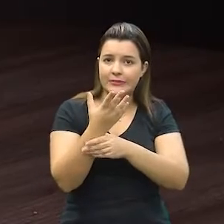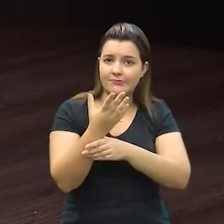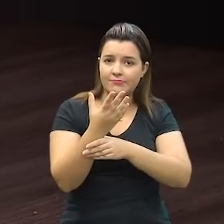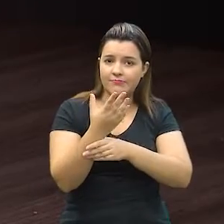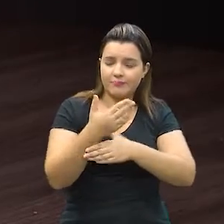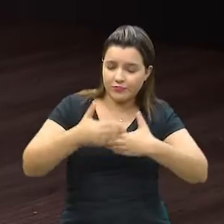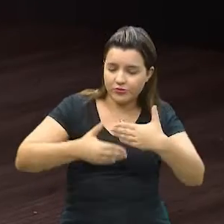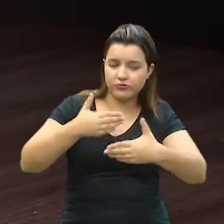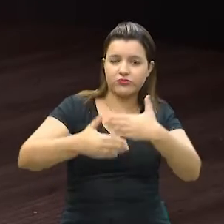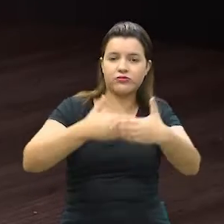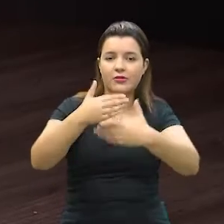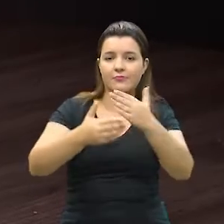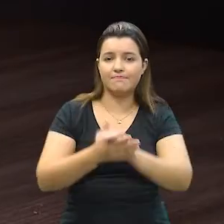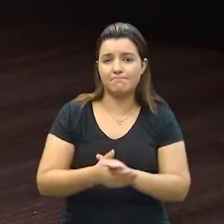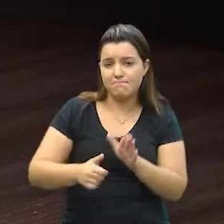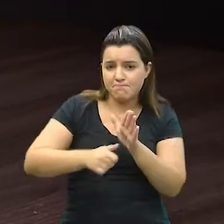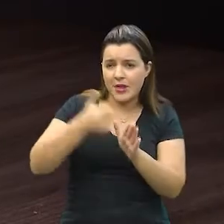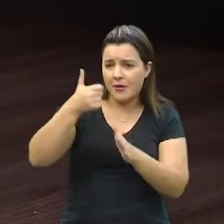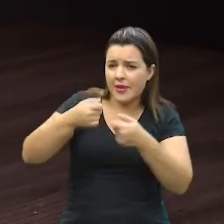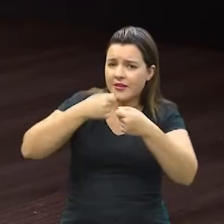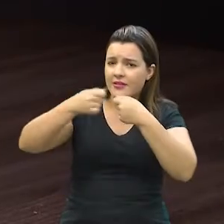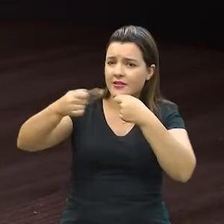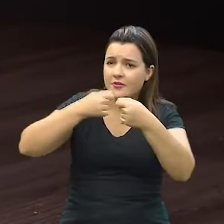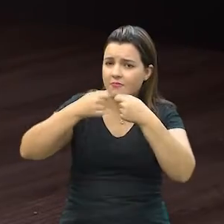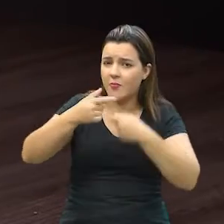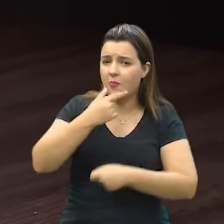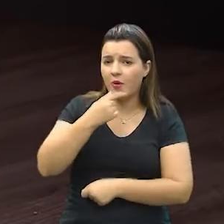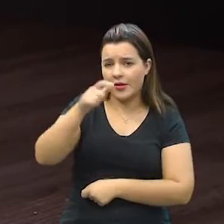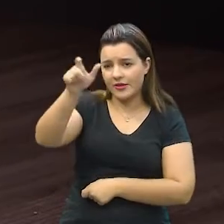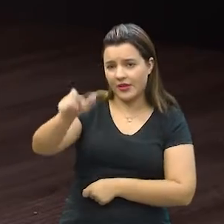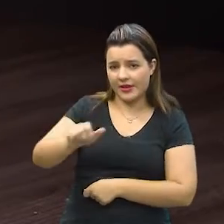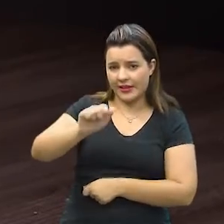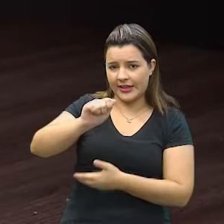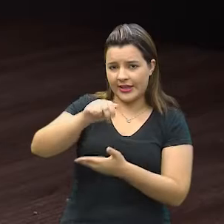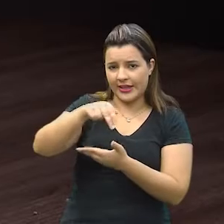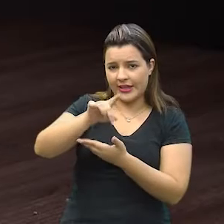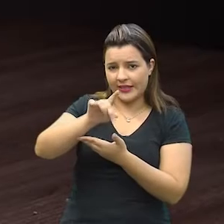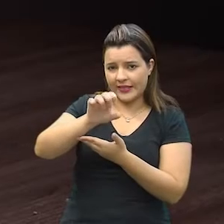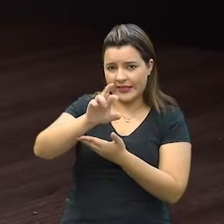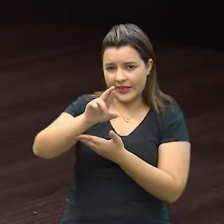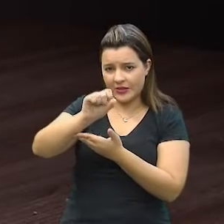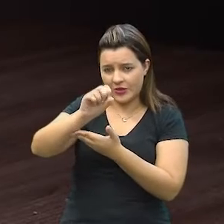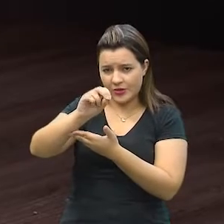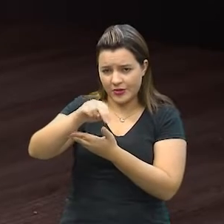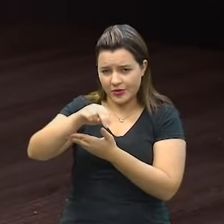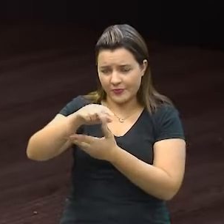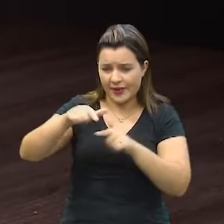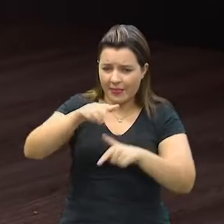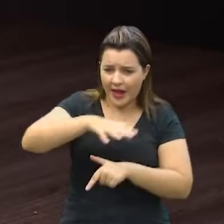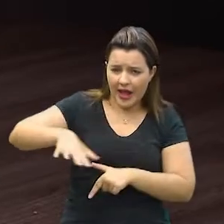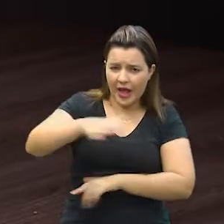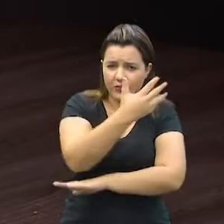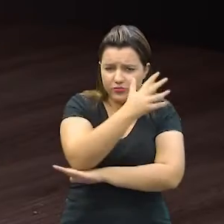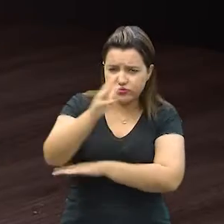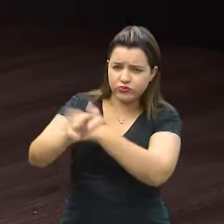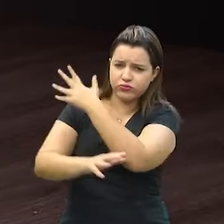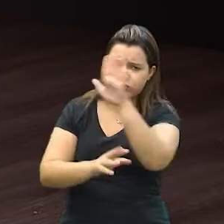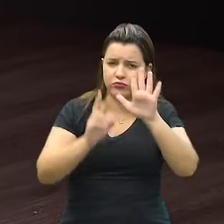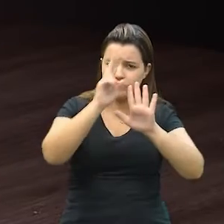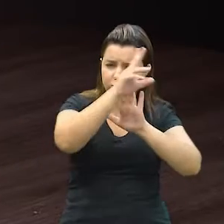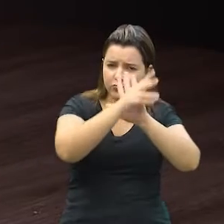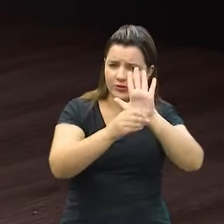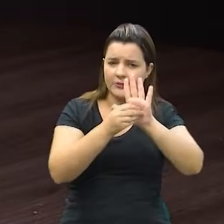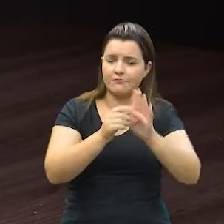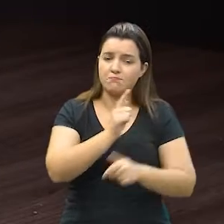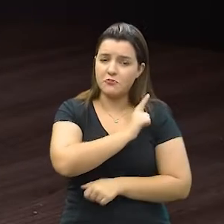E a nossa primeira entrevista é com o Anderson Pettinati, que é gestor ambiental, tem um negócio relacionado